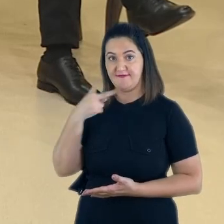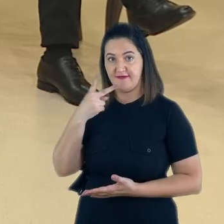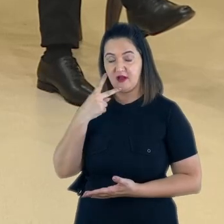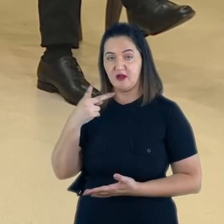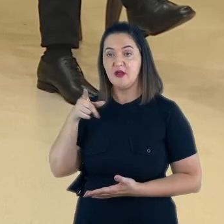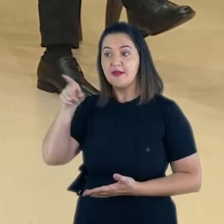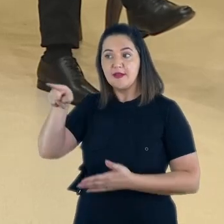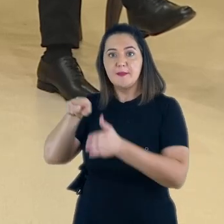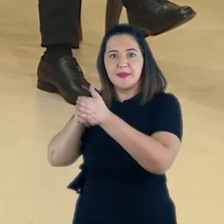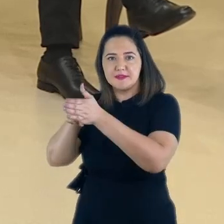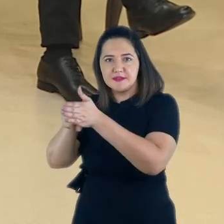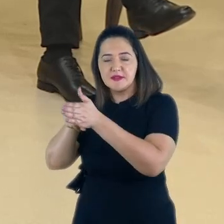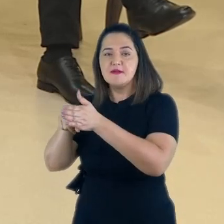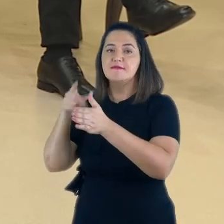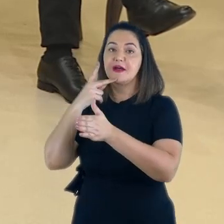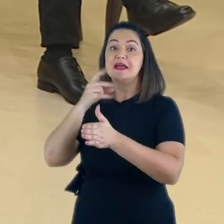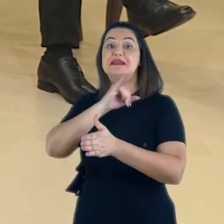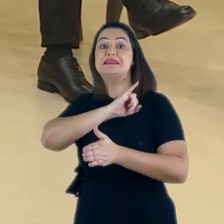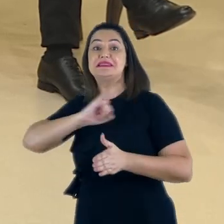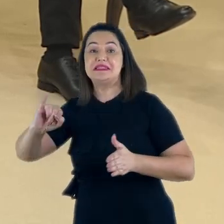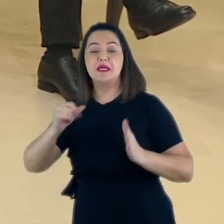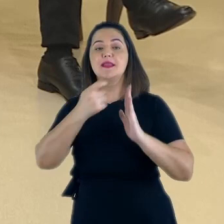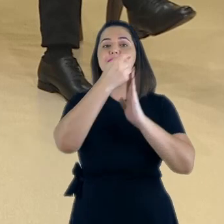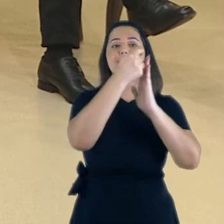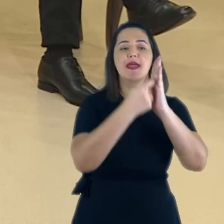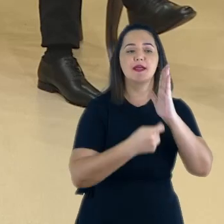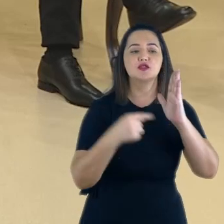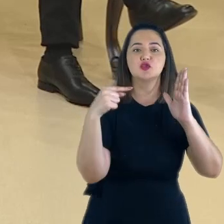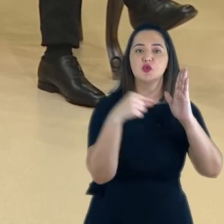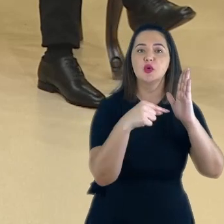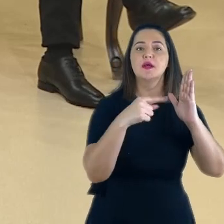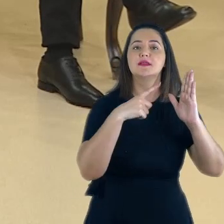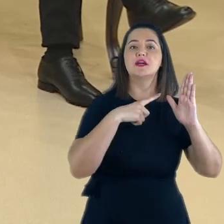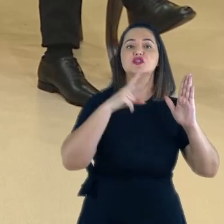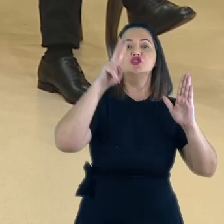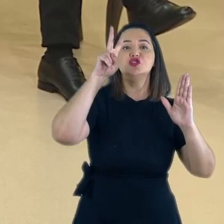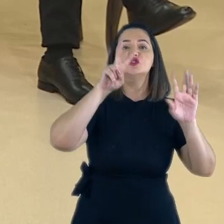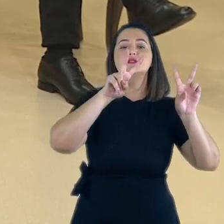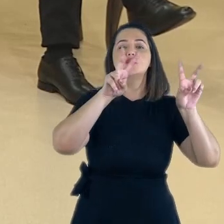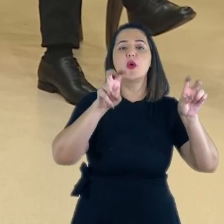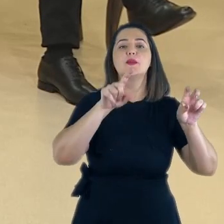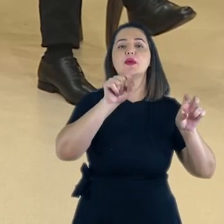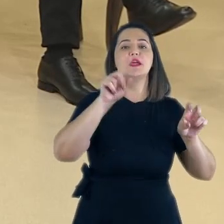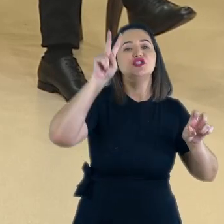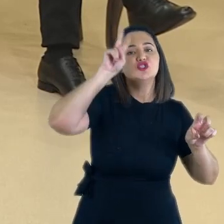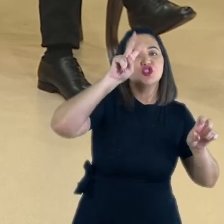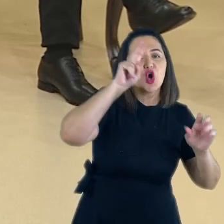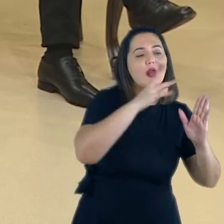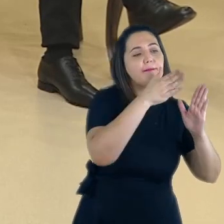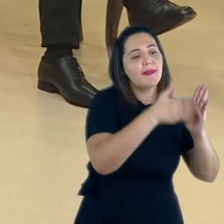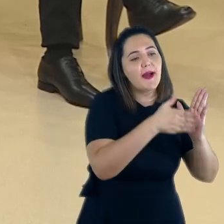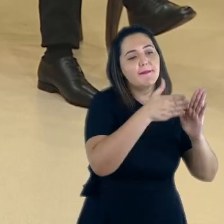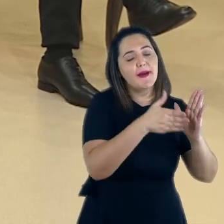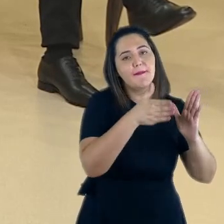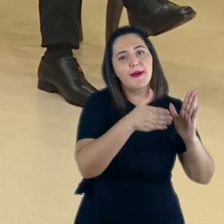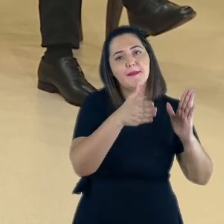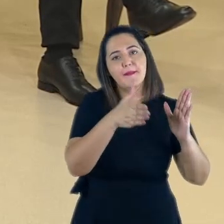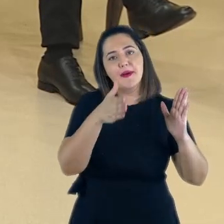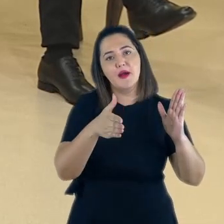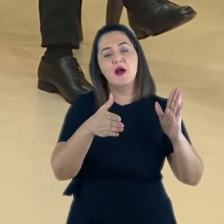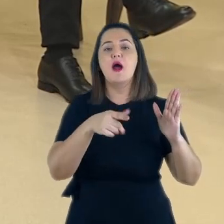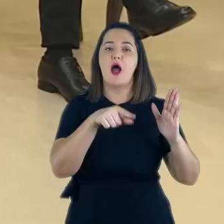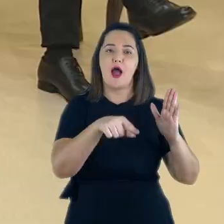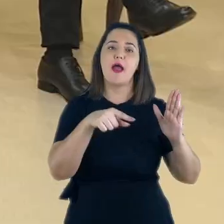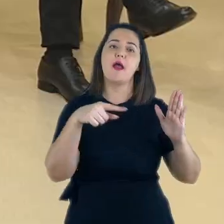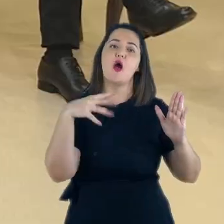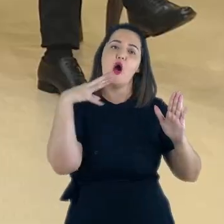anunciado historicamente, então, de modo natural, espera-se que o anúncio seja feito nos termos mais